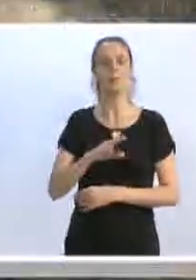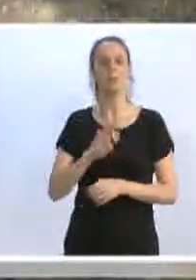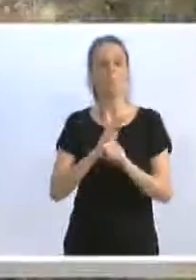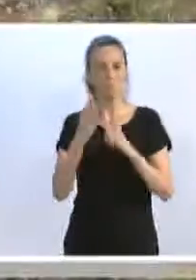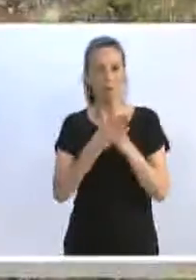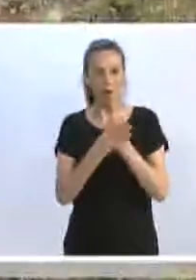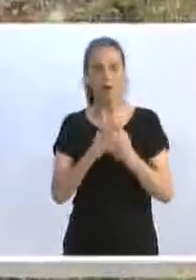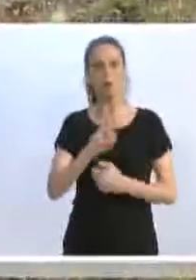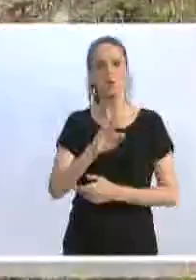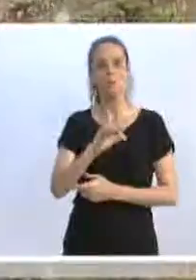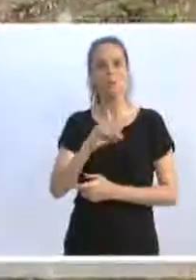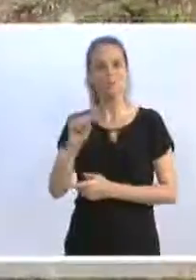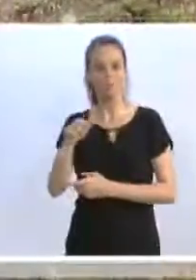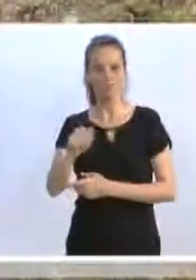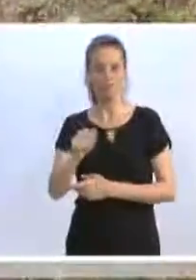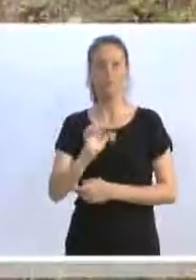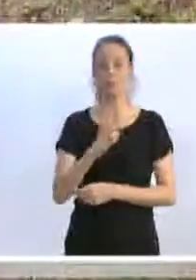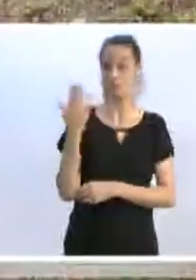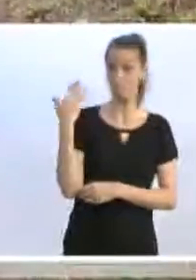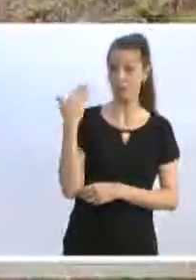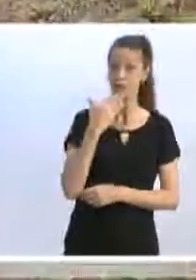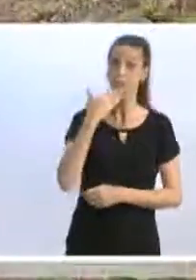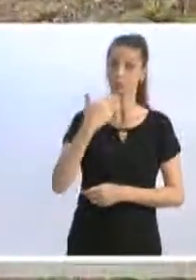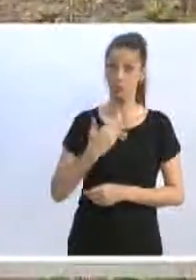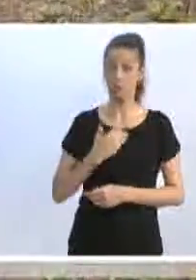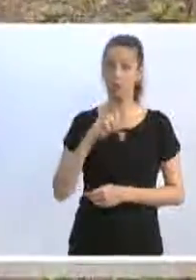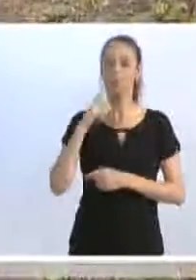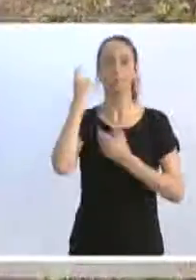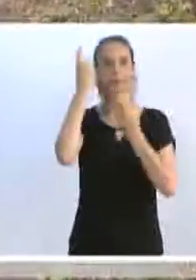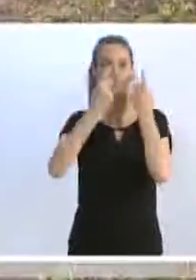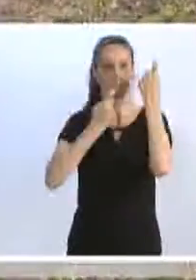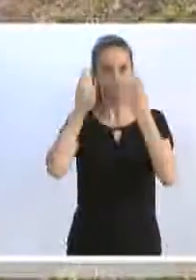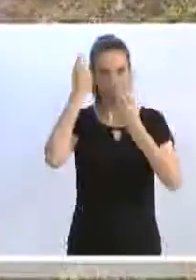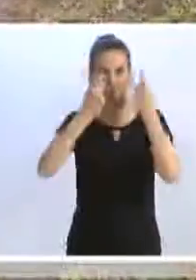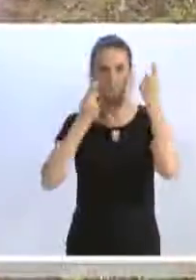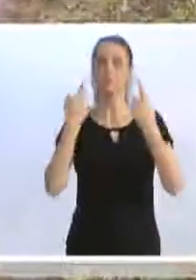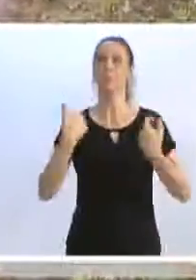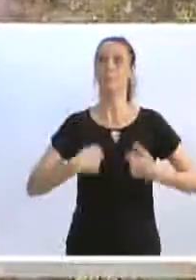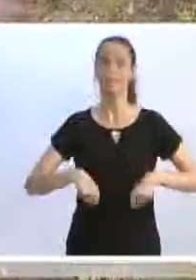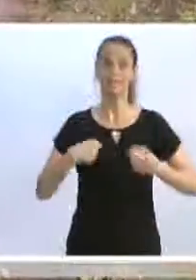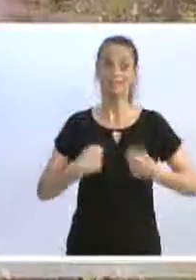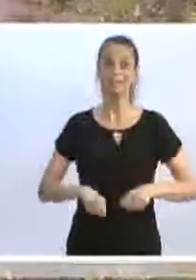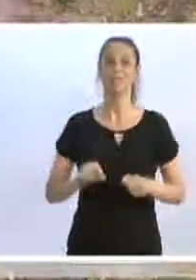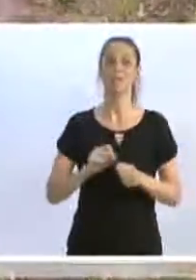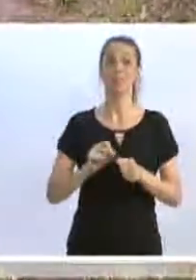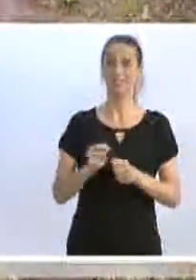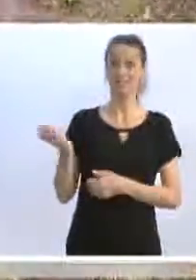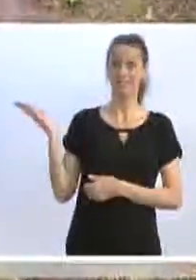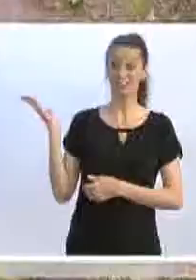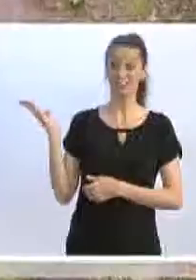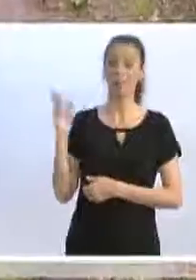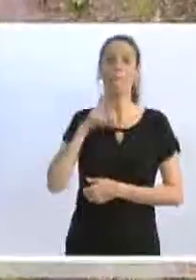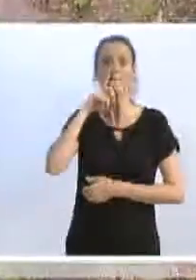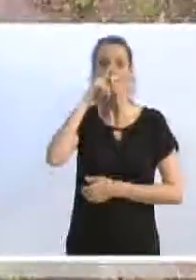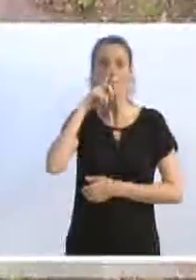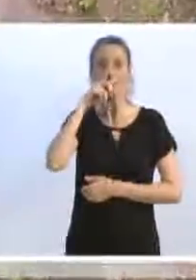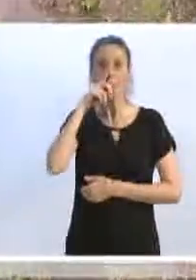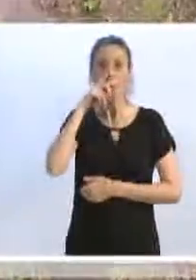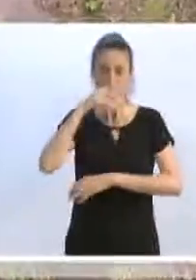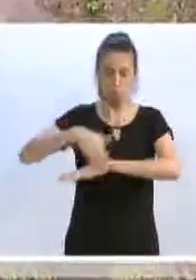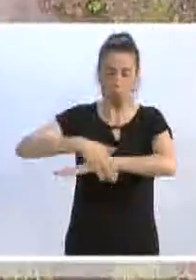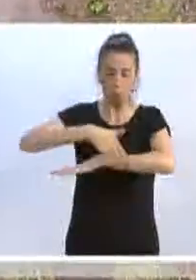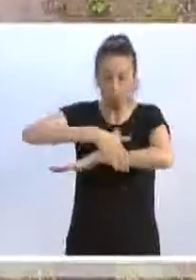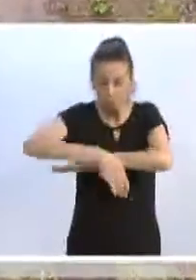essa é uma situação que foi pedida muito tempo é uma preocupação muito grande ali a gente tem um quase que um abismo de 45 metros de altura